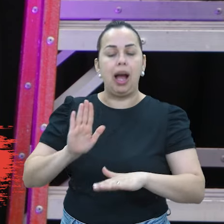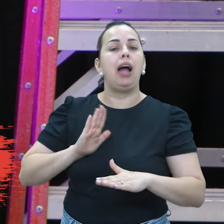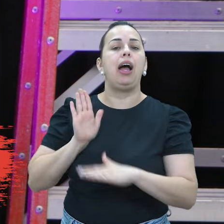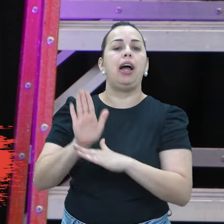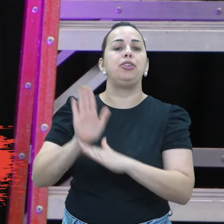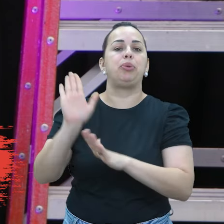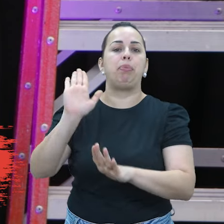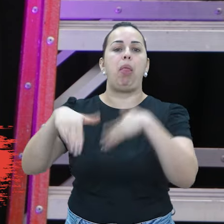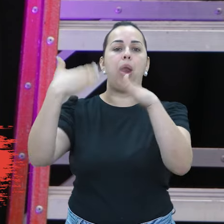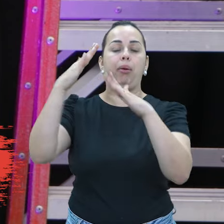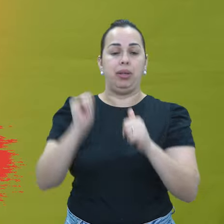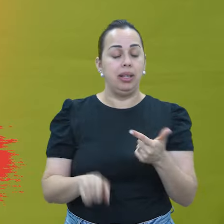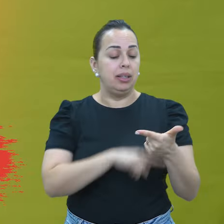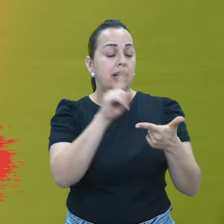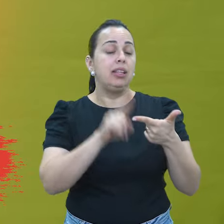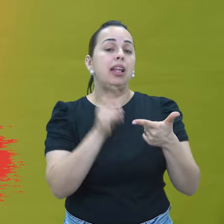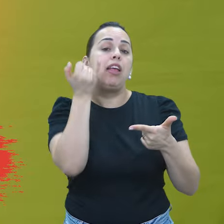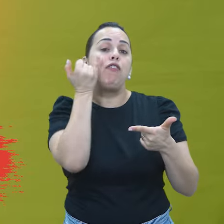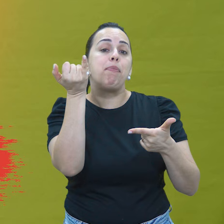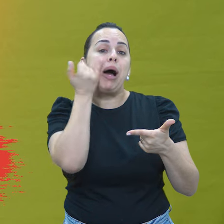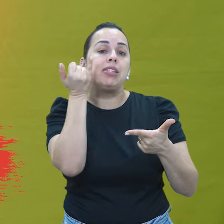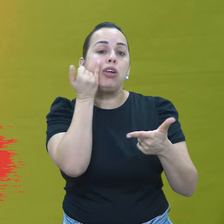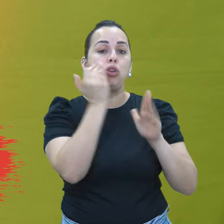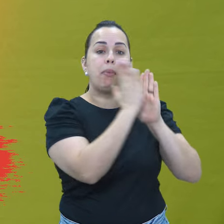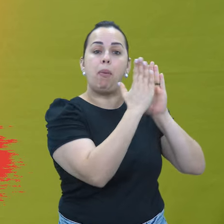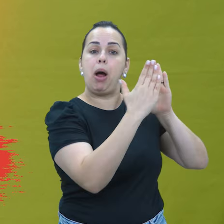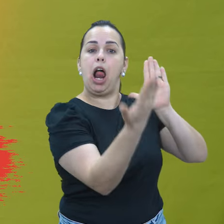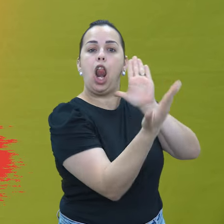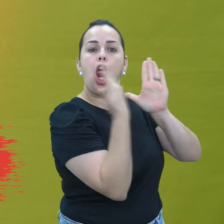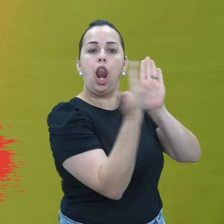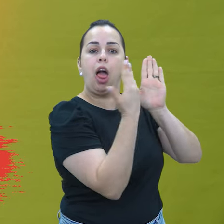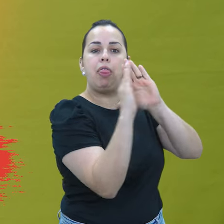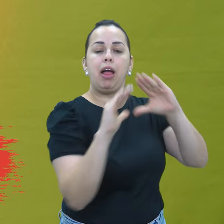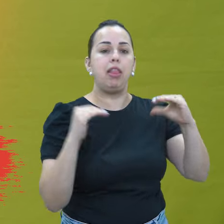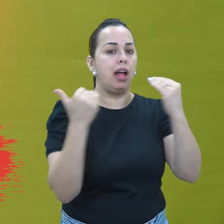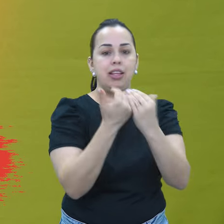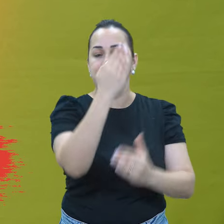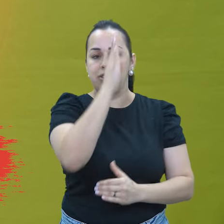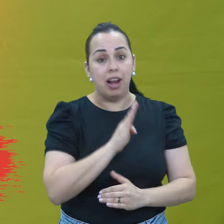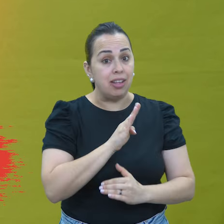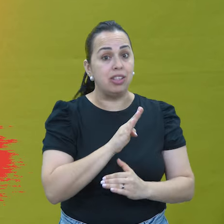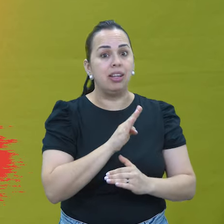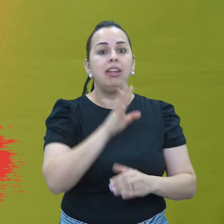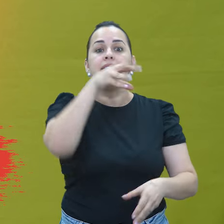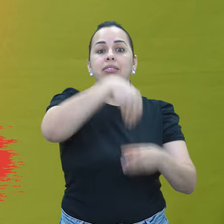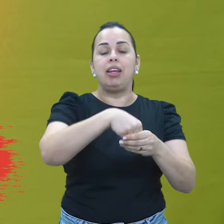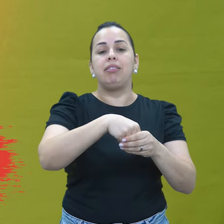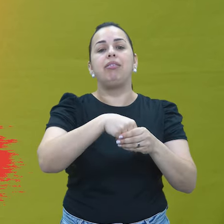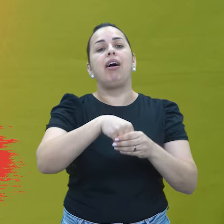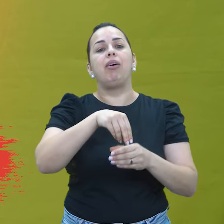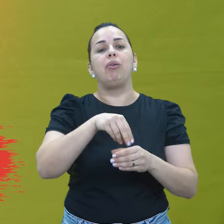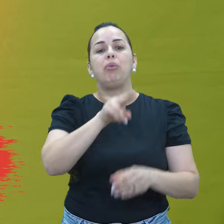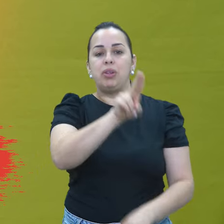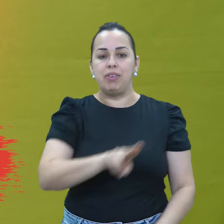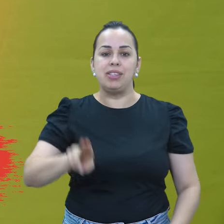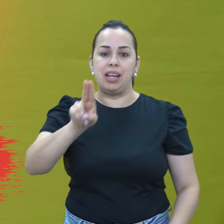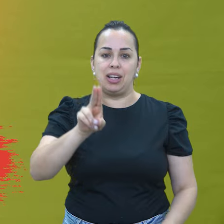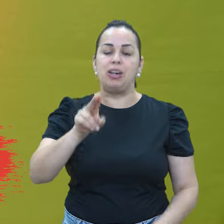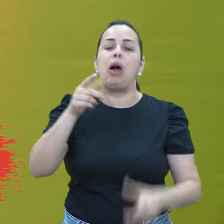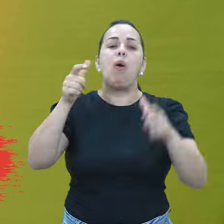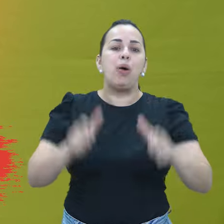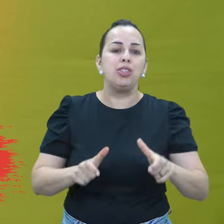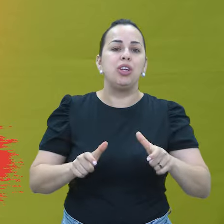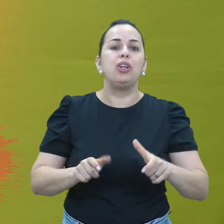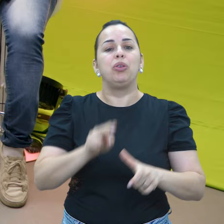para o desenvolvimento das crianças. E ainda informações sobre uma biblioteca comunitária oferecida por uma universidade no